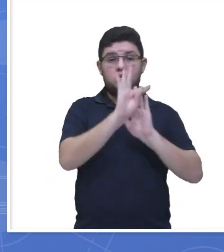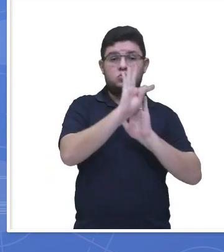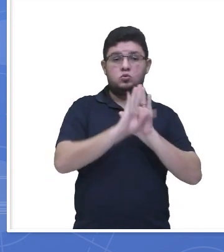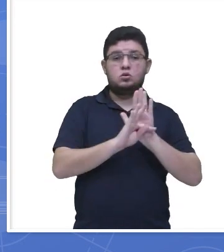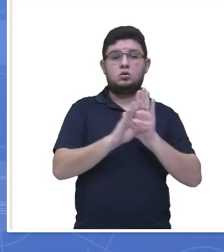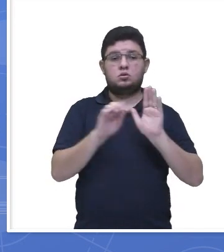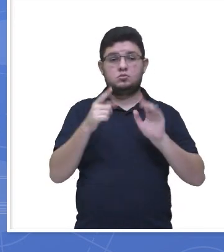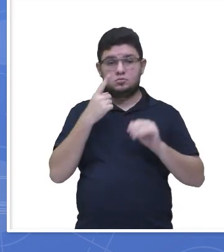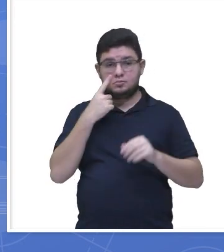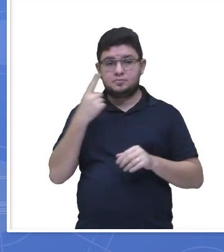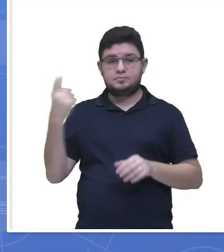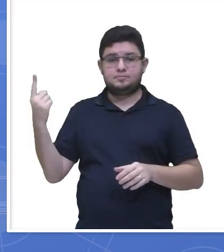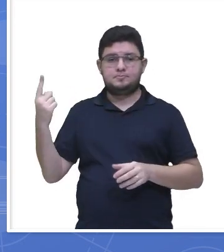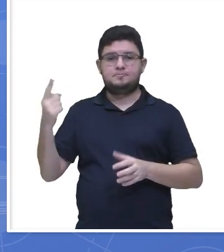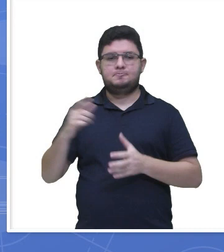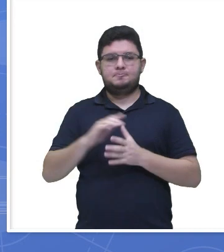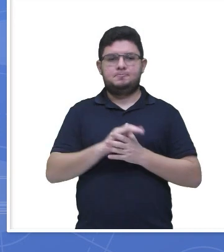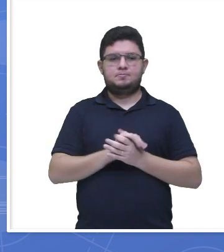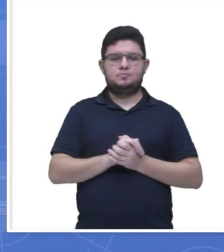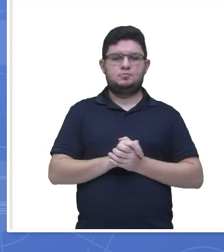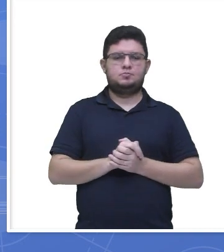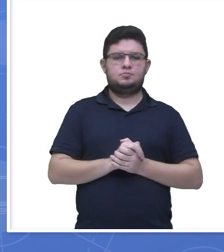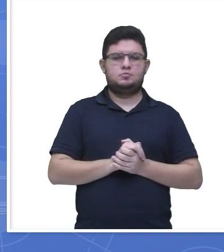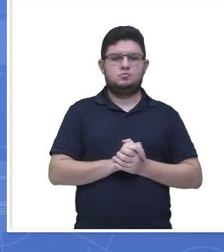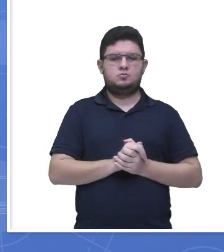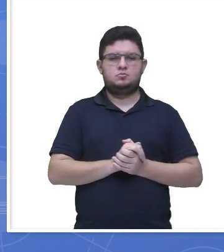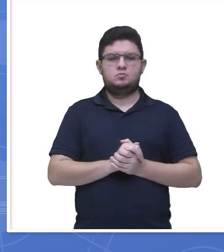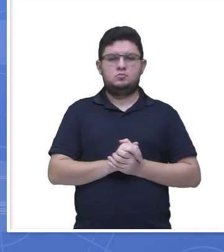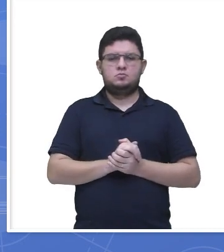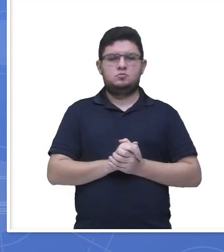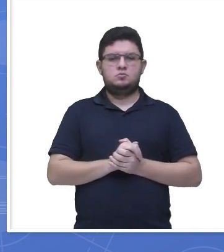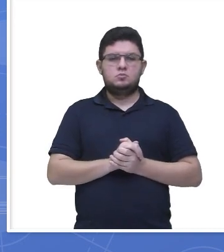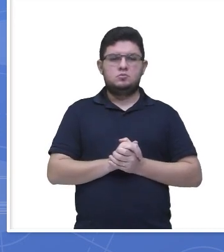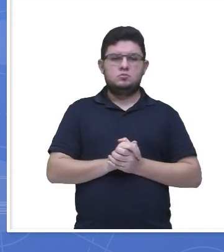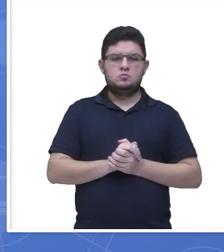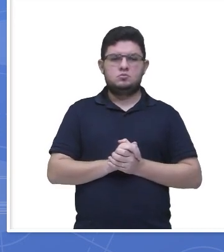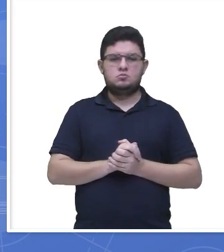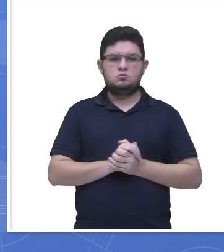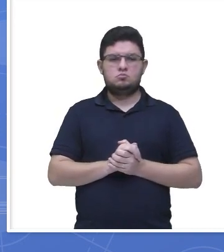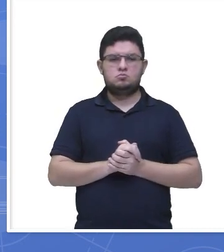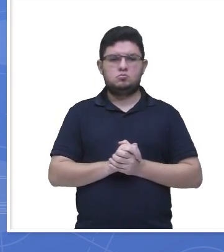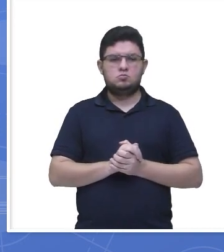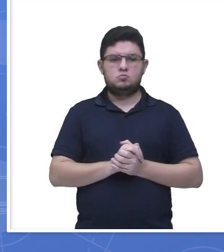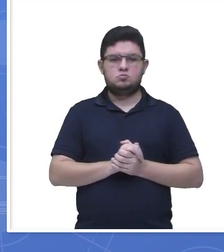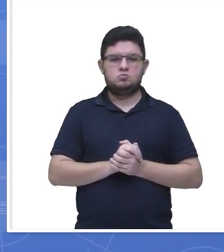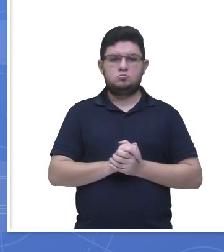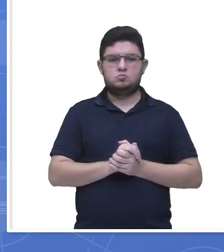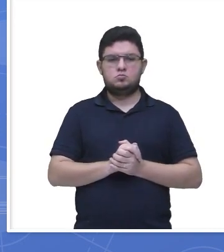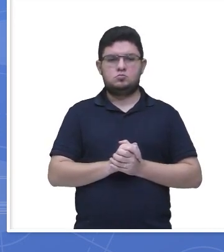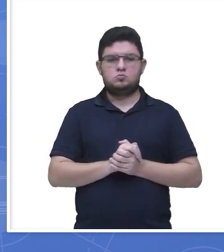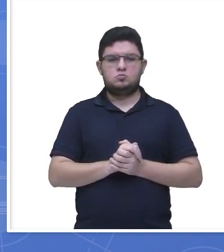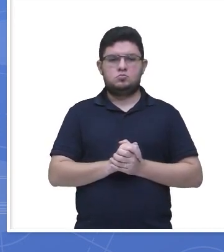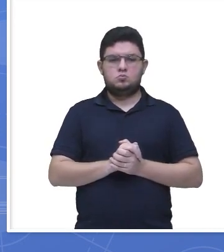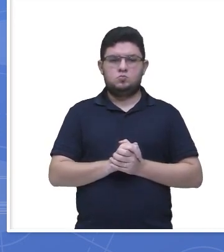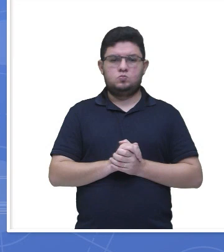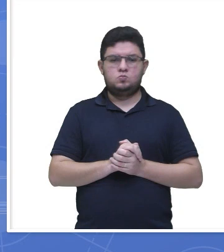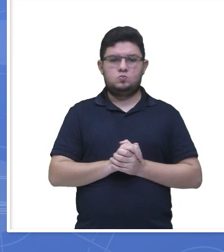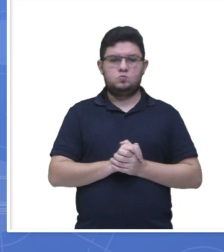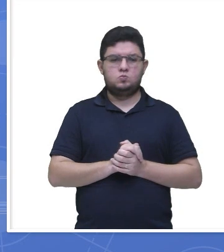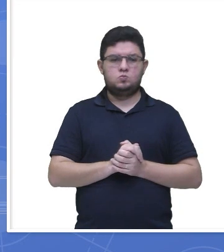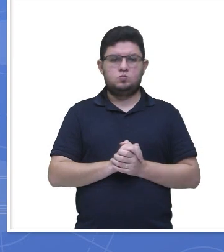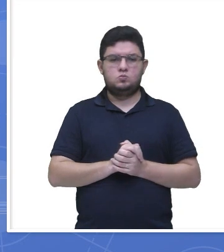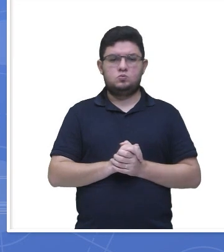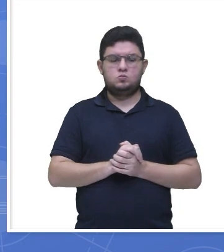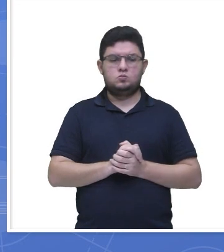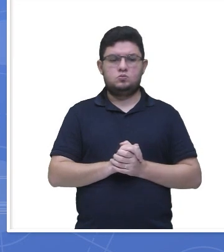20th century are primarily driven by human activities, particularly fossil fuels burning,